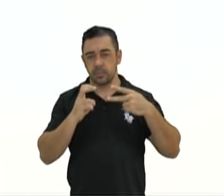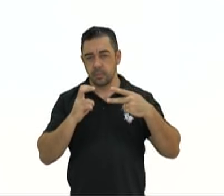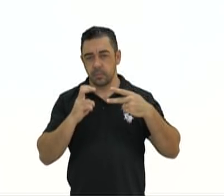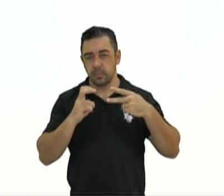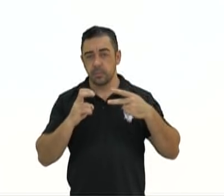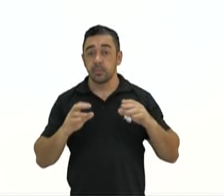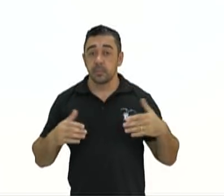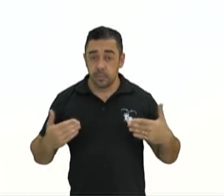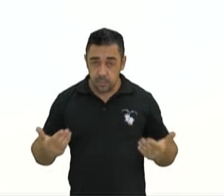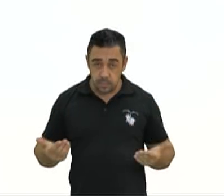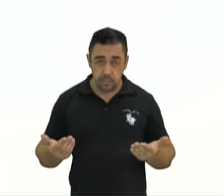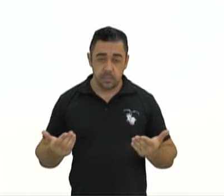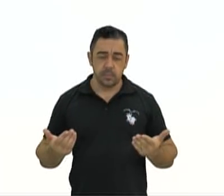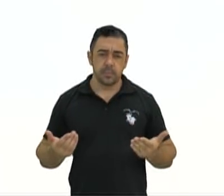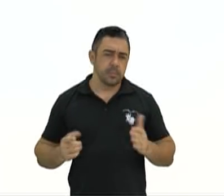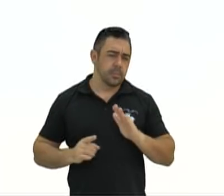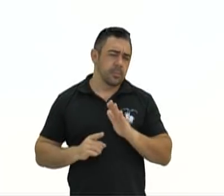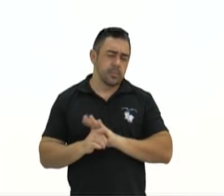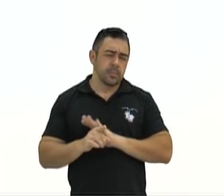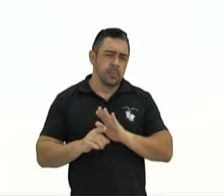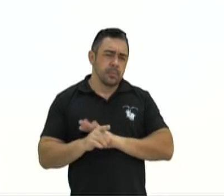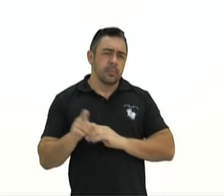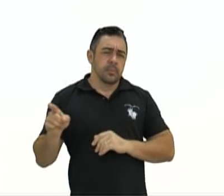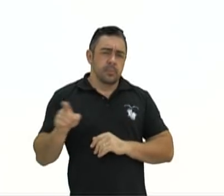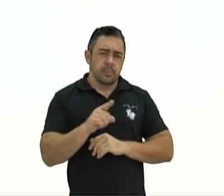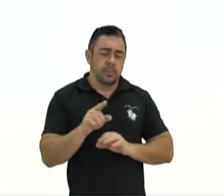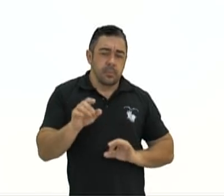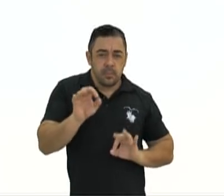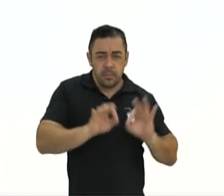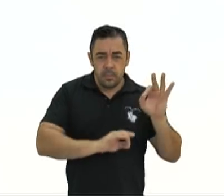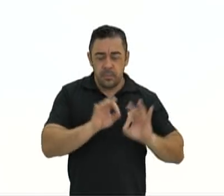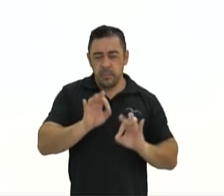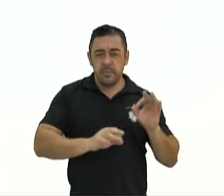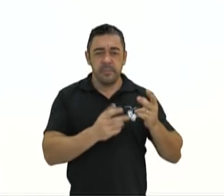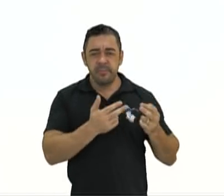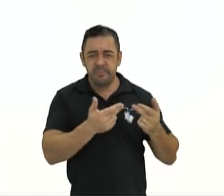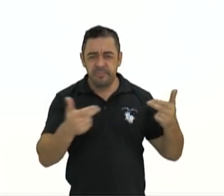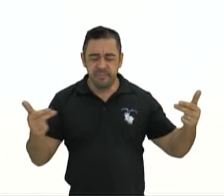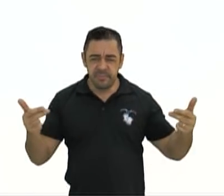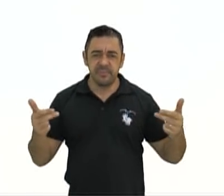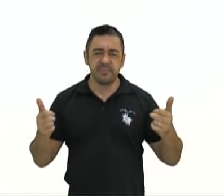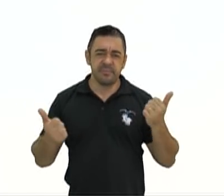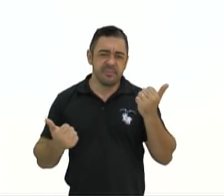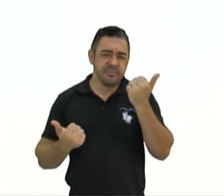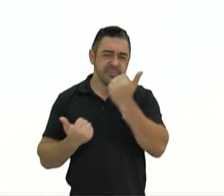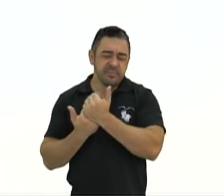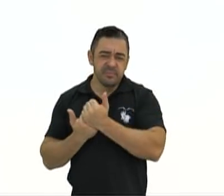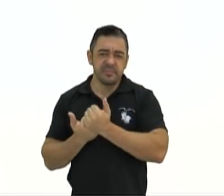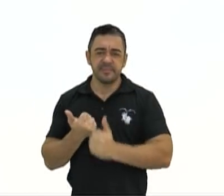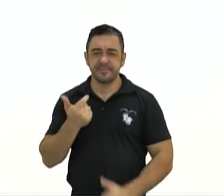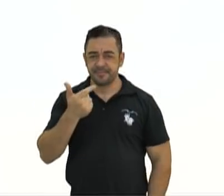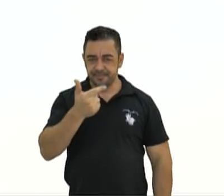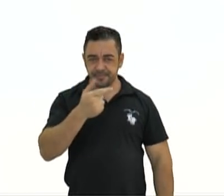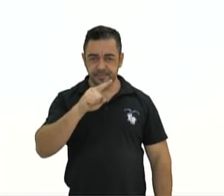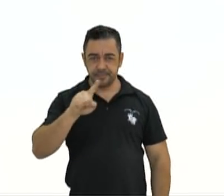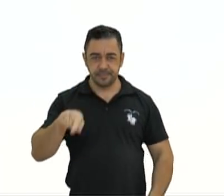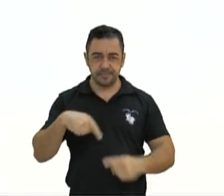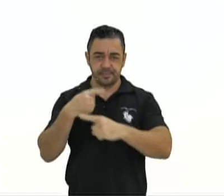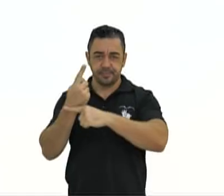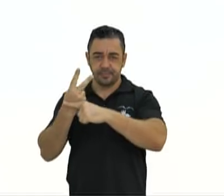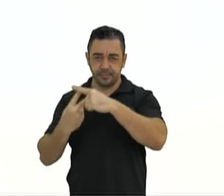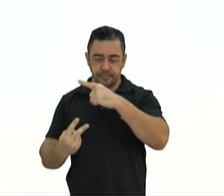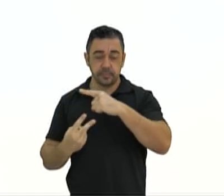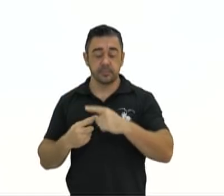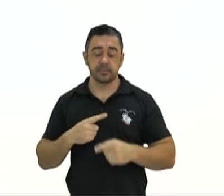número decimal. Então, o que, que você vai fazer? Você vai substituir cada letrinha